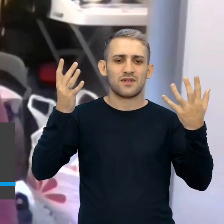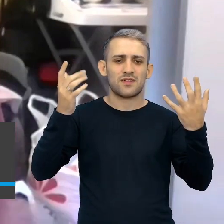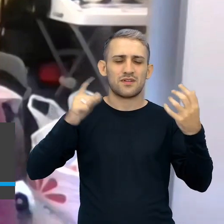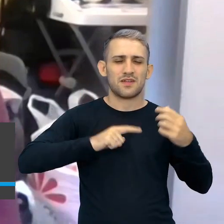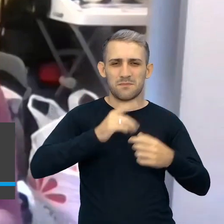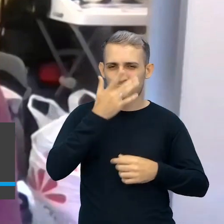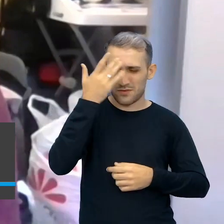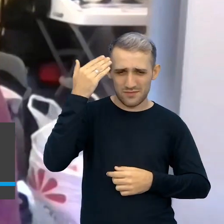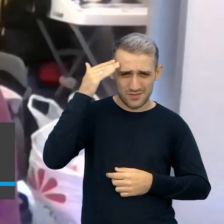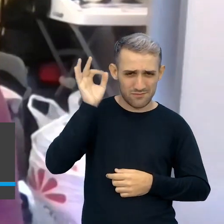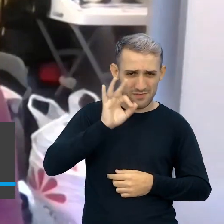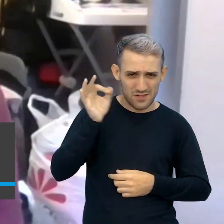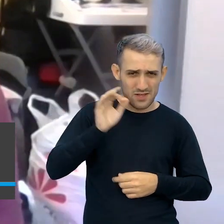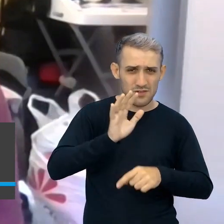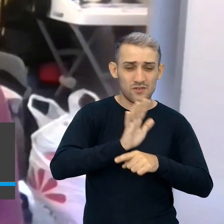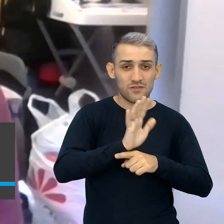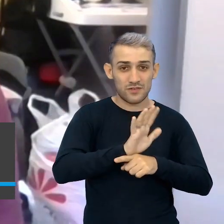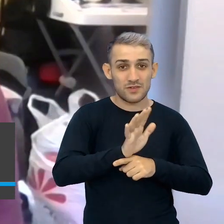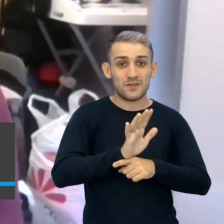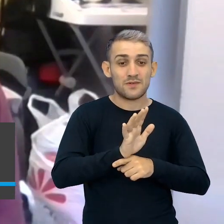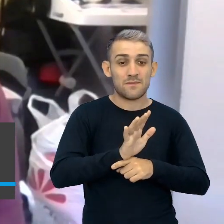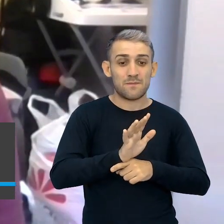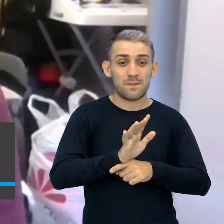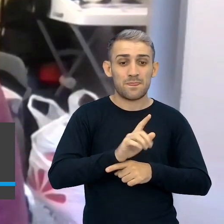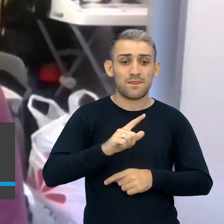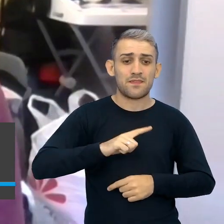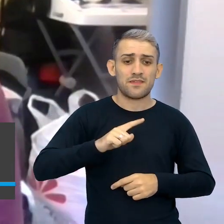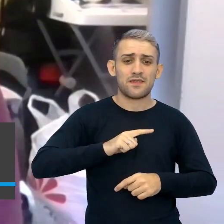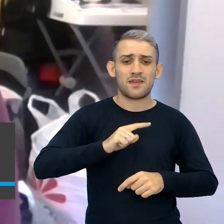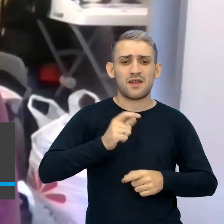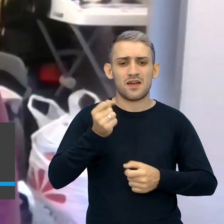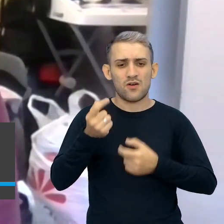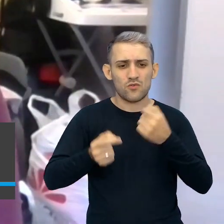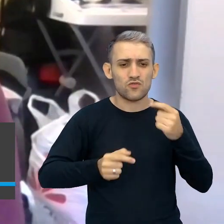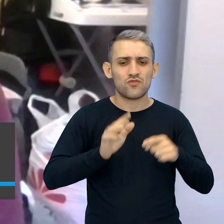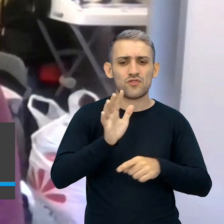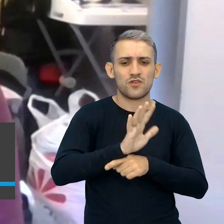entenderam o filme e tudo mais. Existem filmes que vão para essa